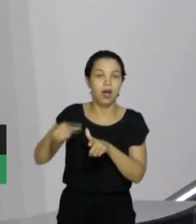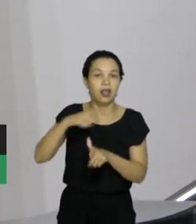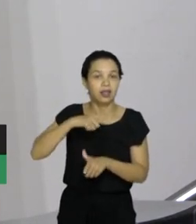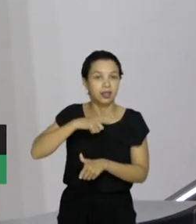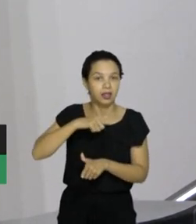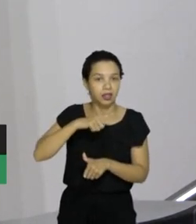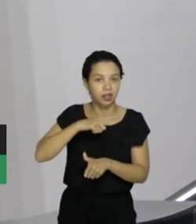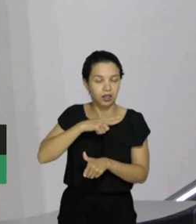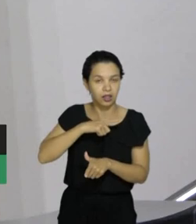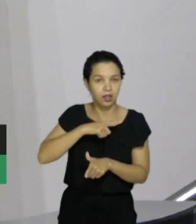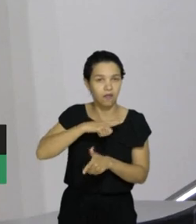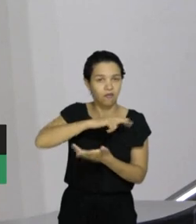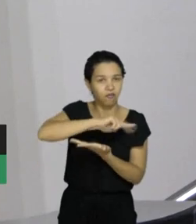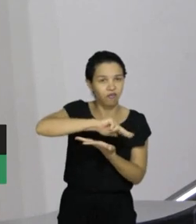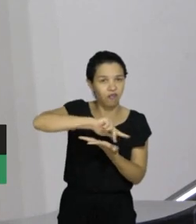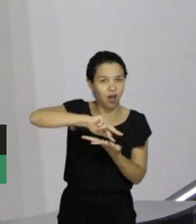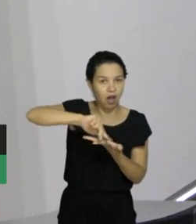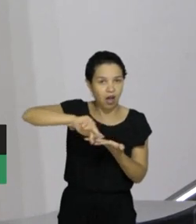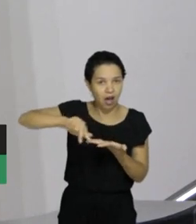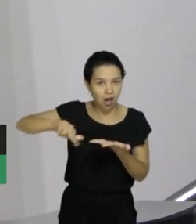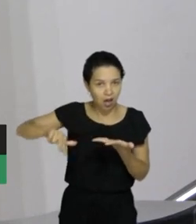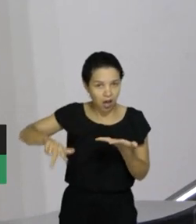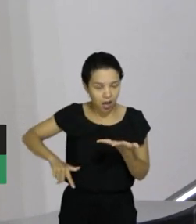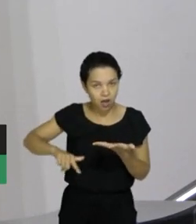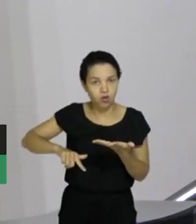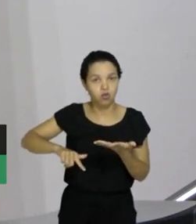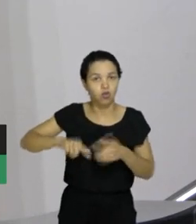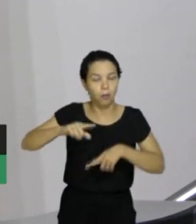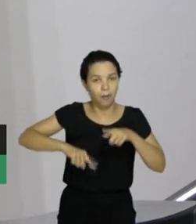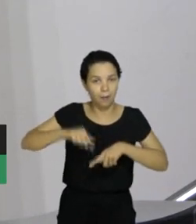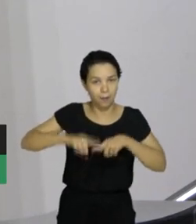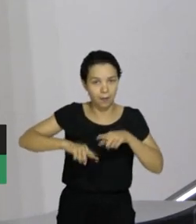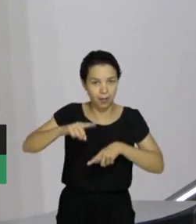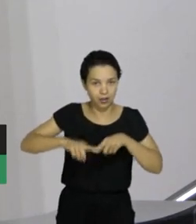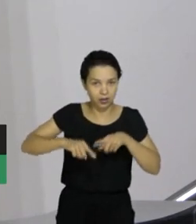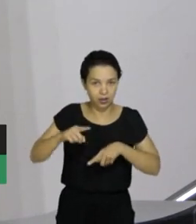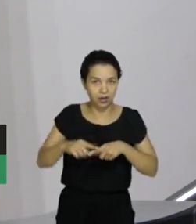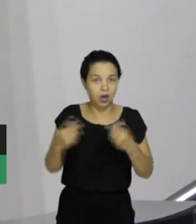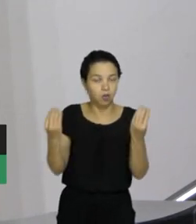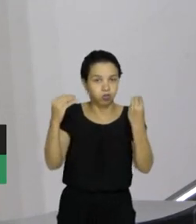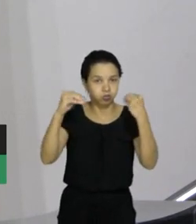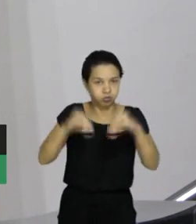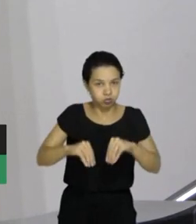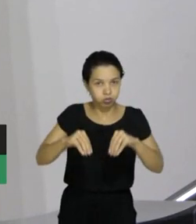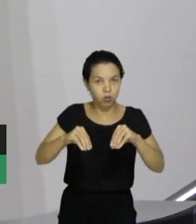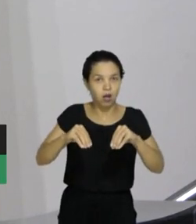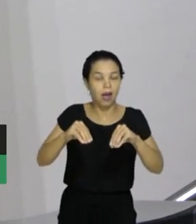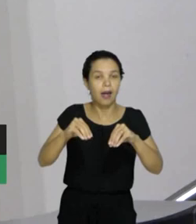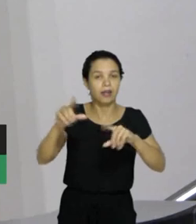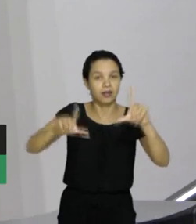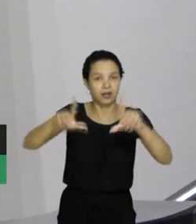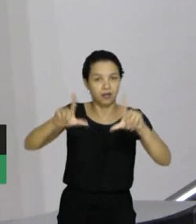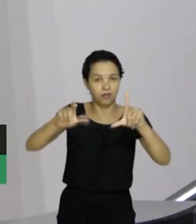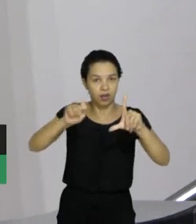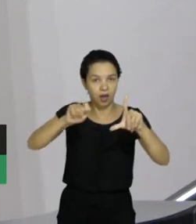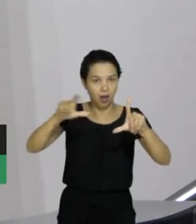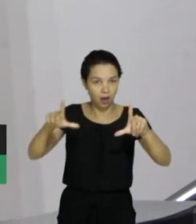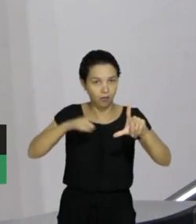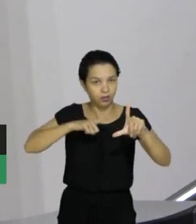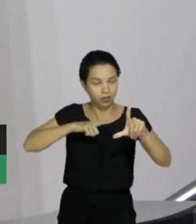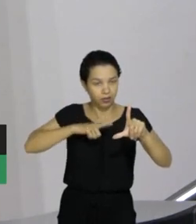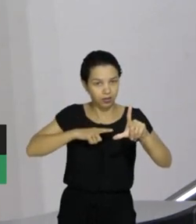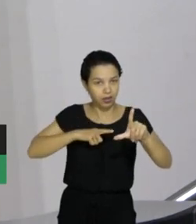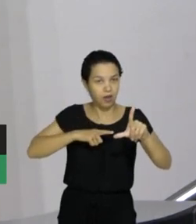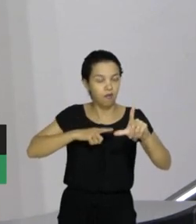audiovisuais que estão disponíveis na nossa TV ao com as principais referências do assunto em Santa